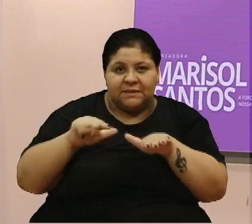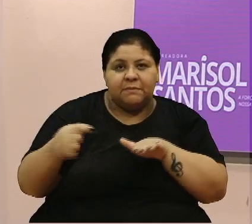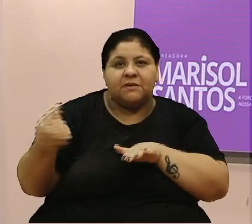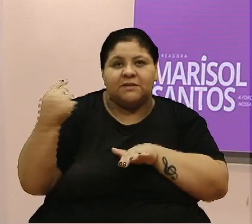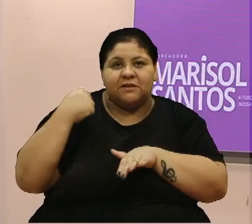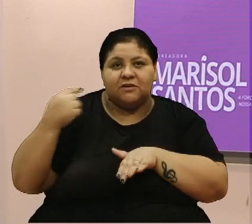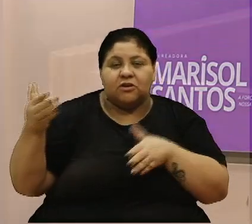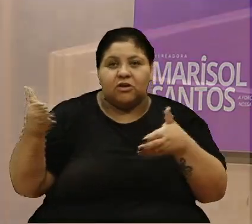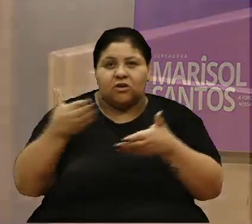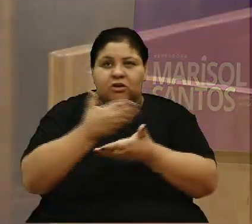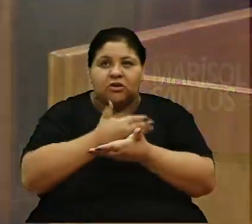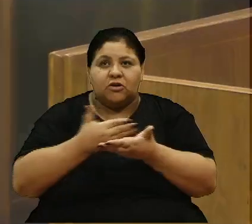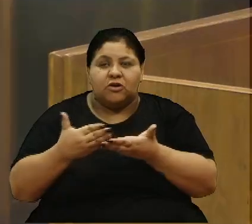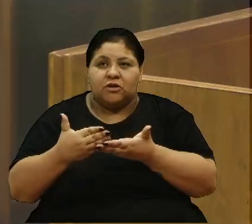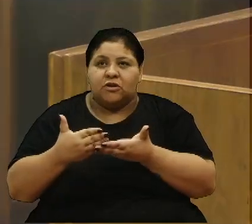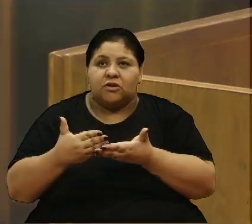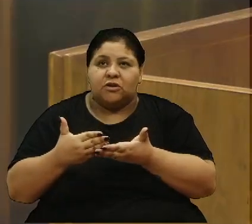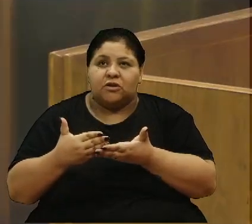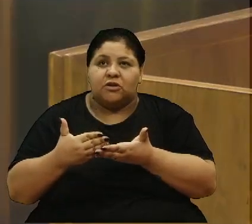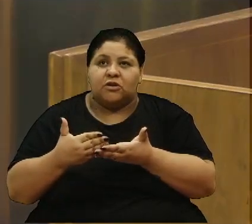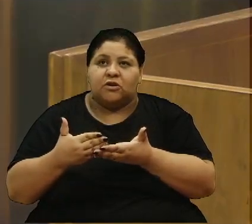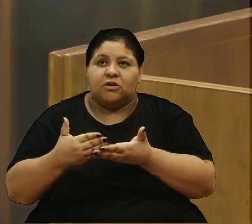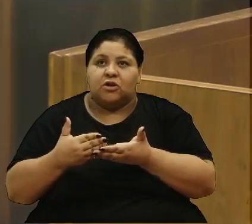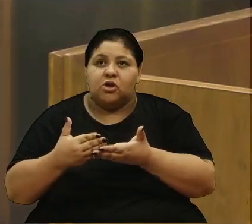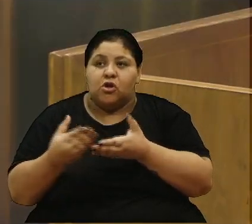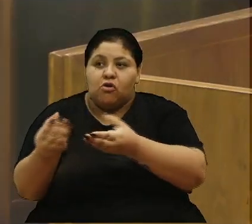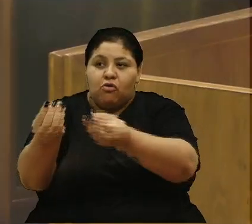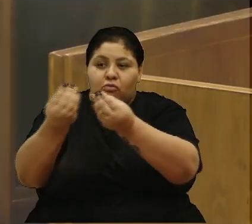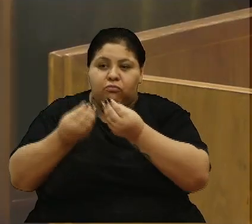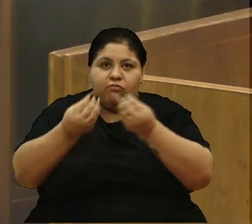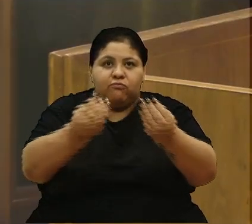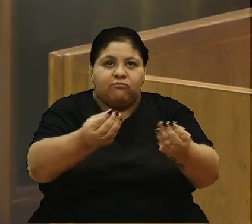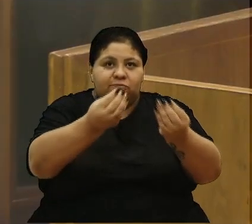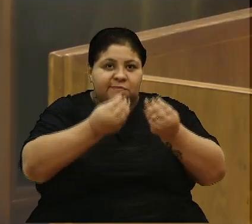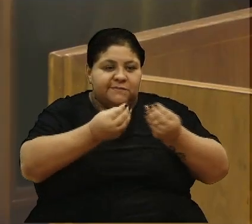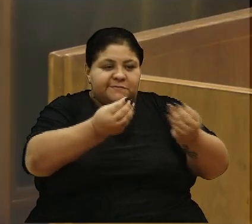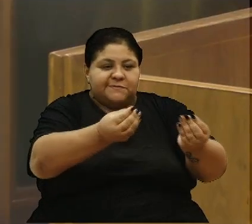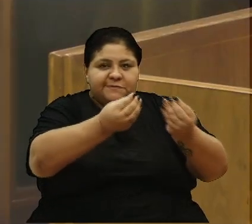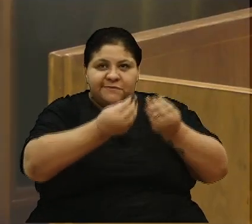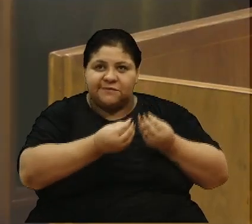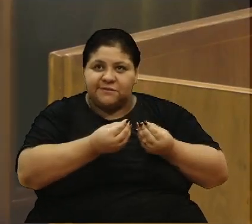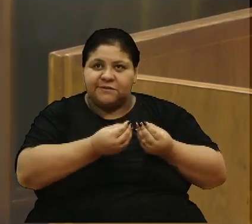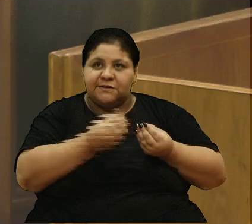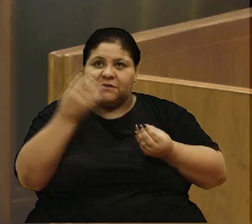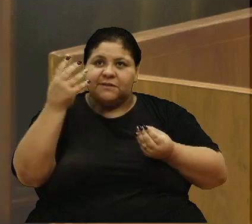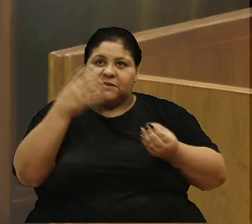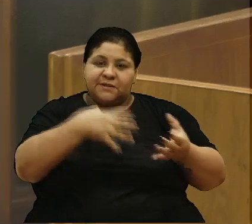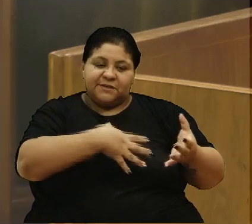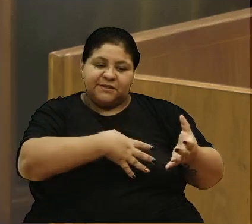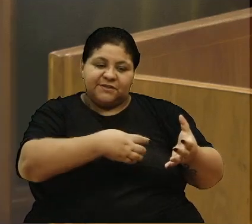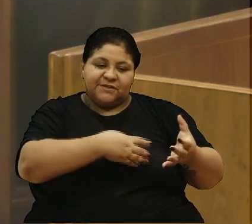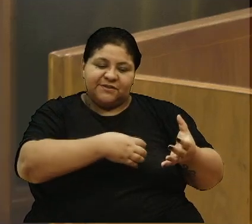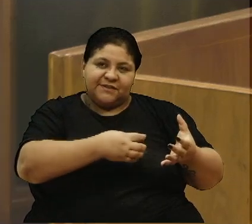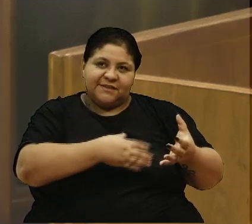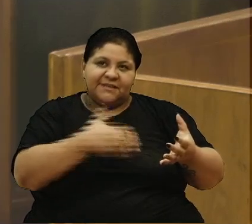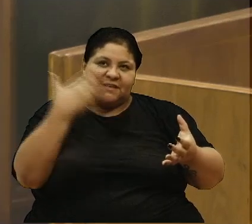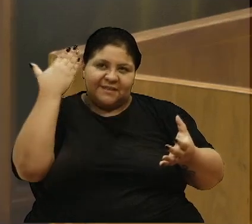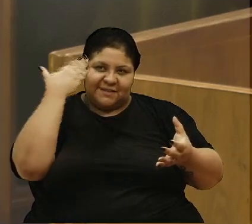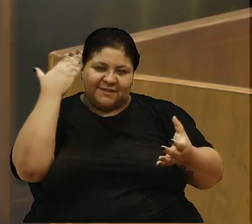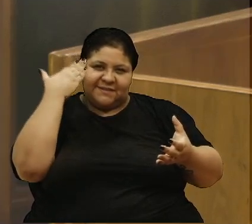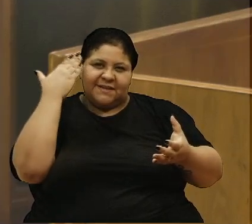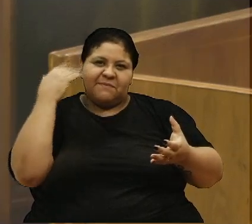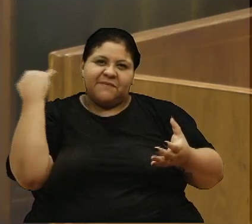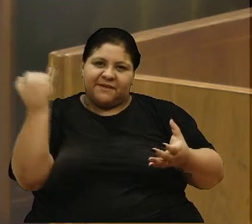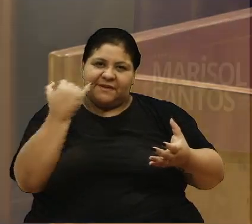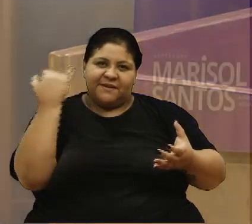já começaram a chegar doadoras, efetivamente, fazendo a sua doação do leite materno, que a gente sabe que é tão, tão importante. Essas